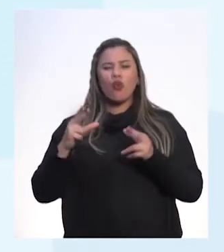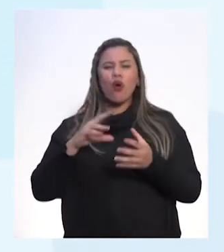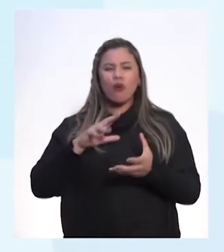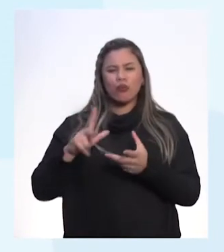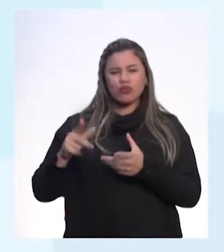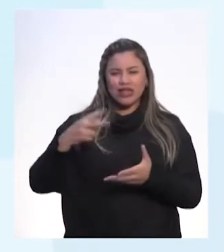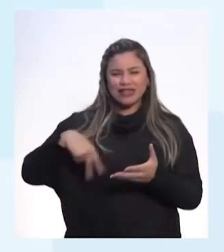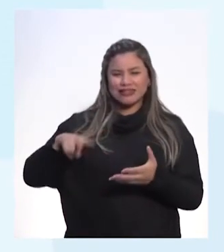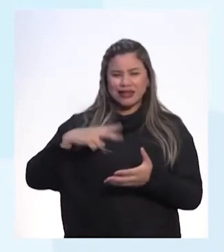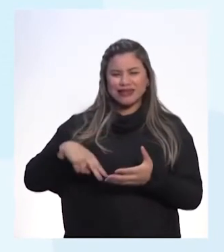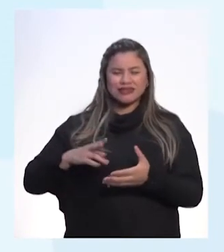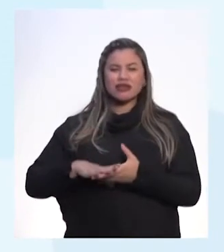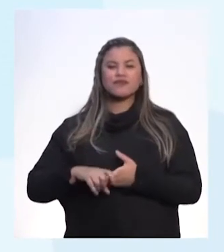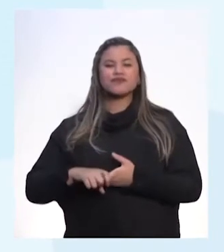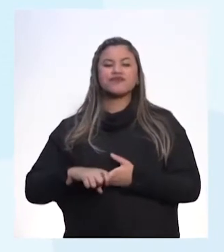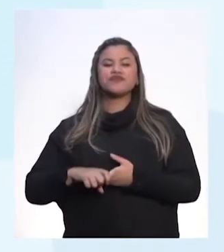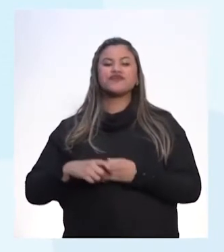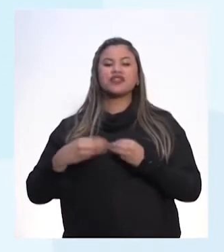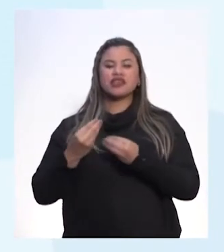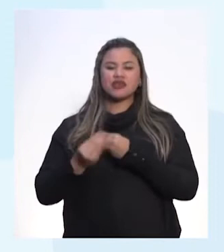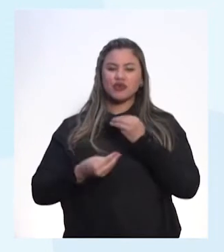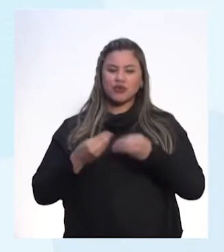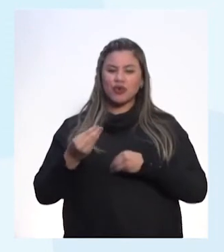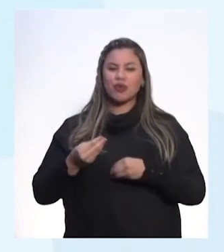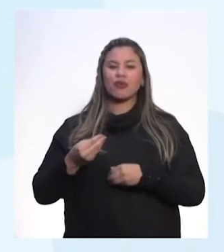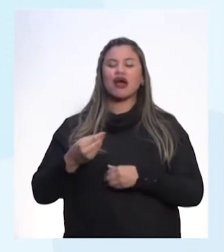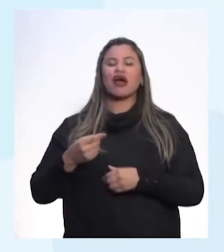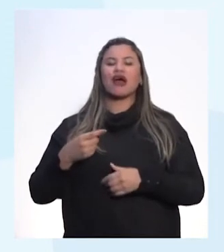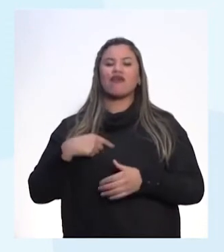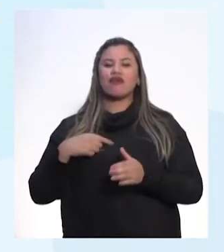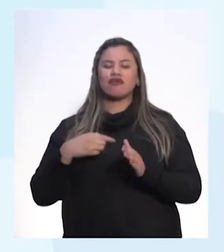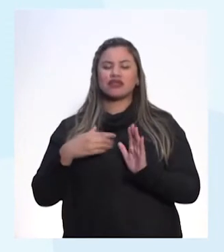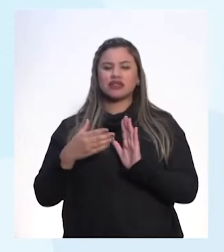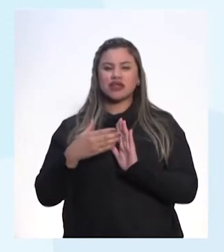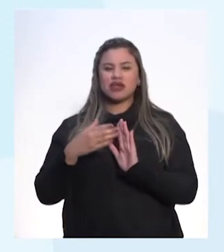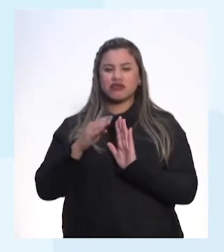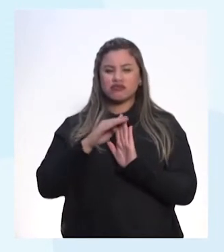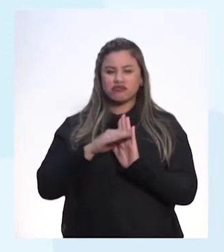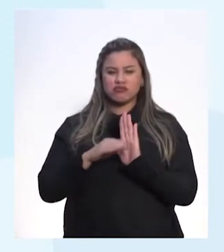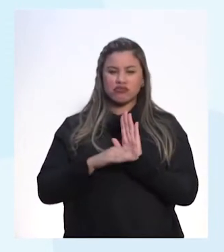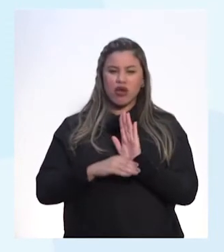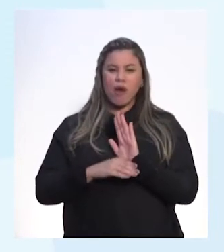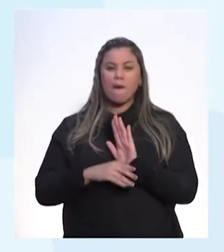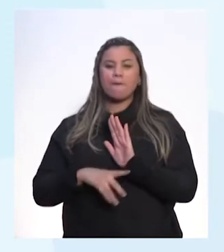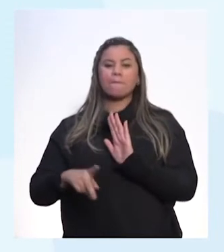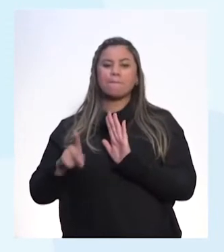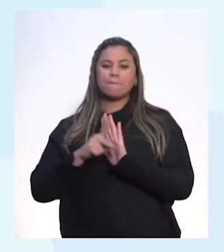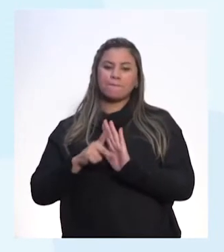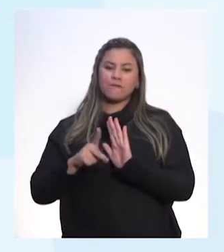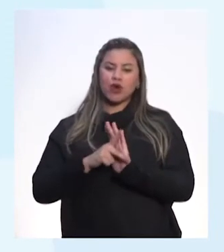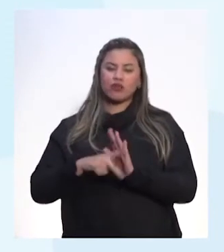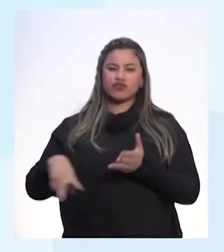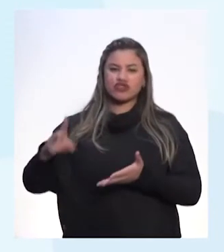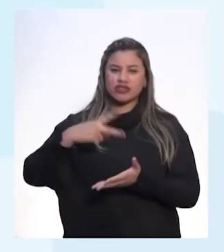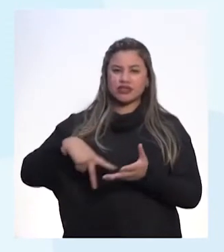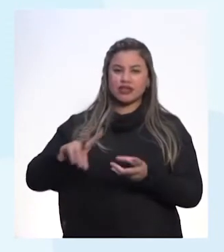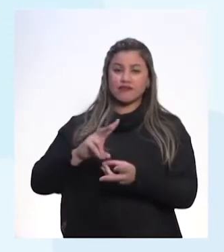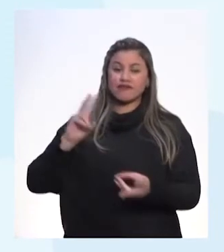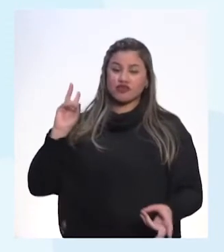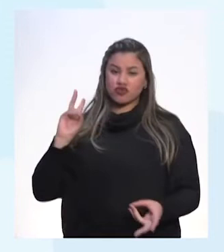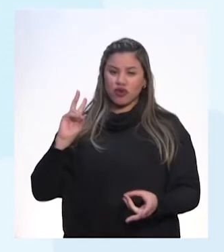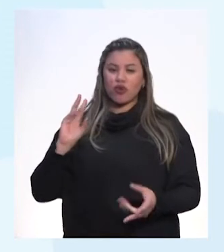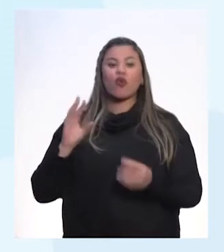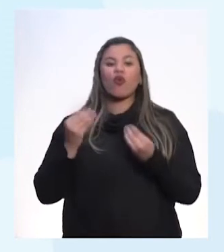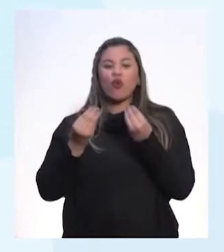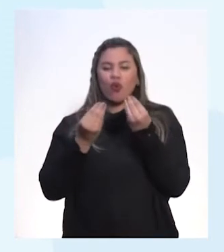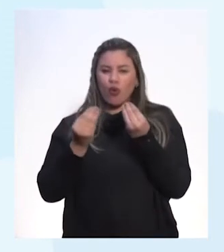gente vai, então, para isso, fazer o esboço do planejamento aí de uma mostra de filmes de dança virtual. Vocês vão